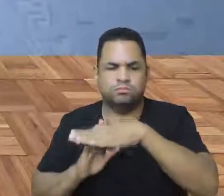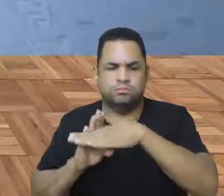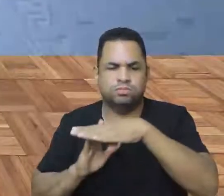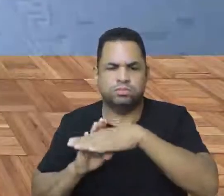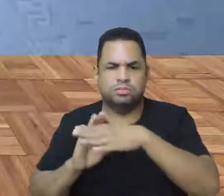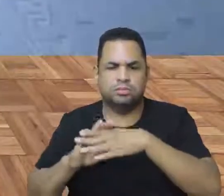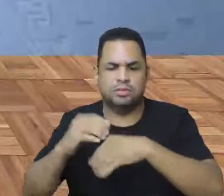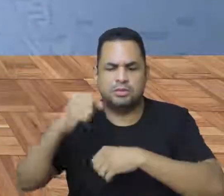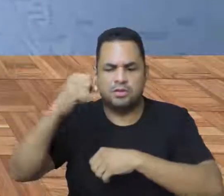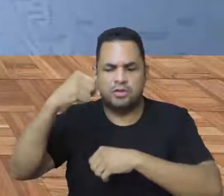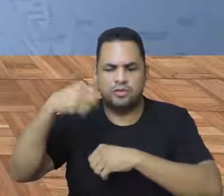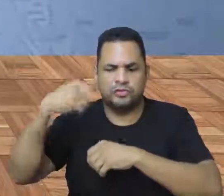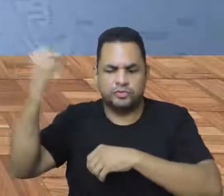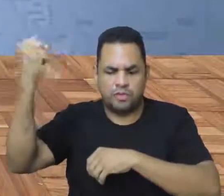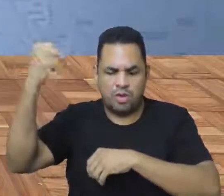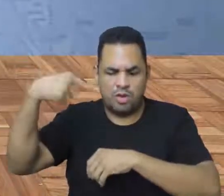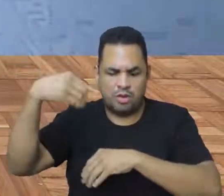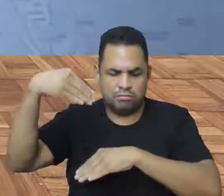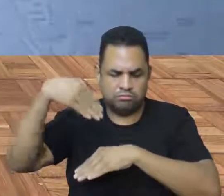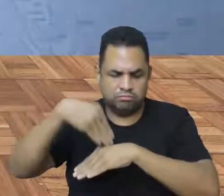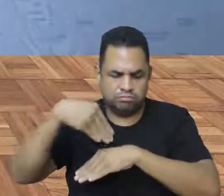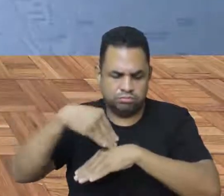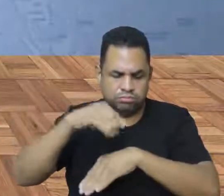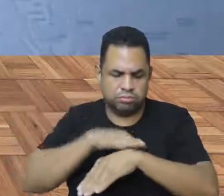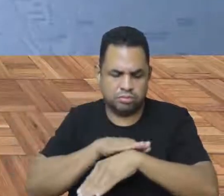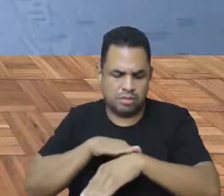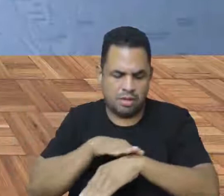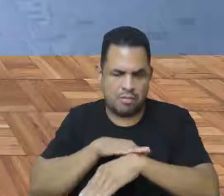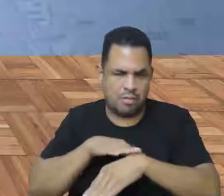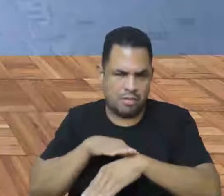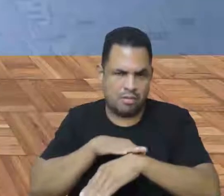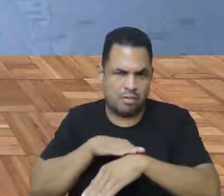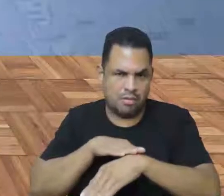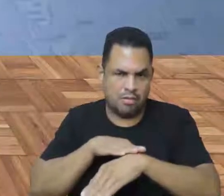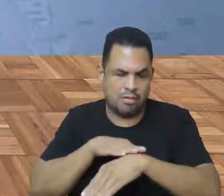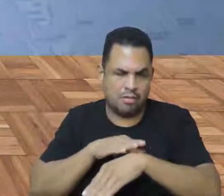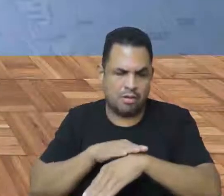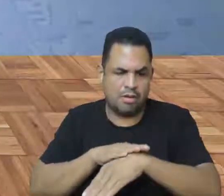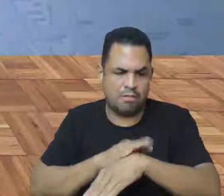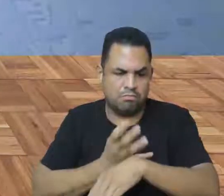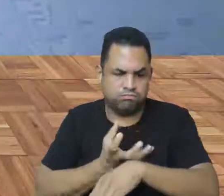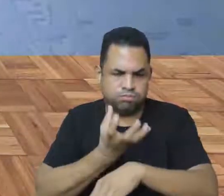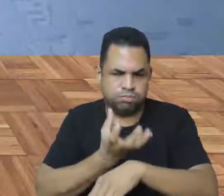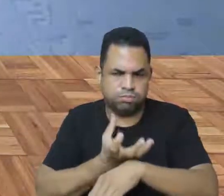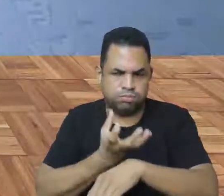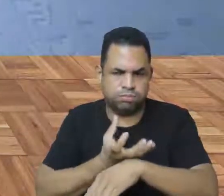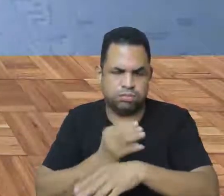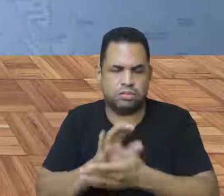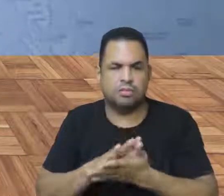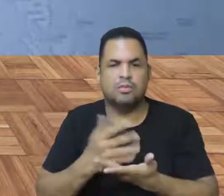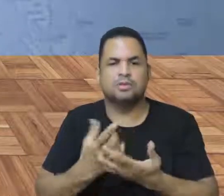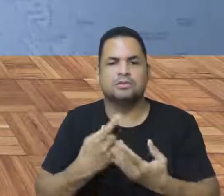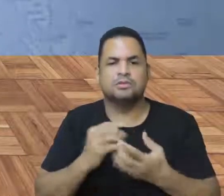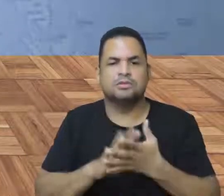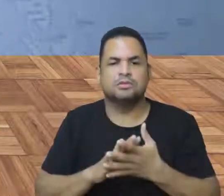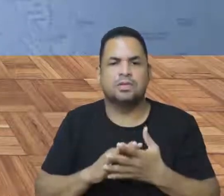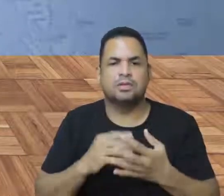raios ultravioletos que chegam até a nossa pele, tá? Que queimam, que pode provocar câncer de pele.